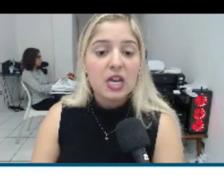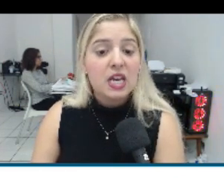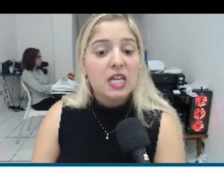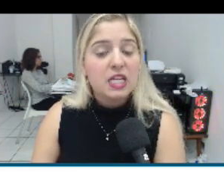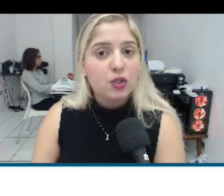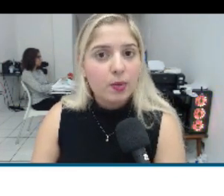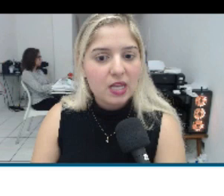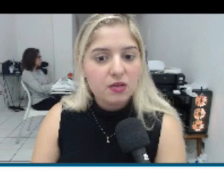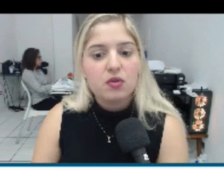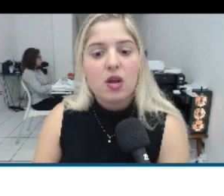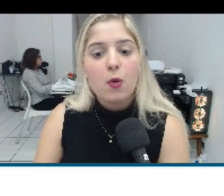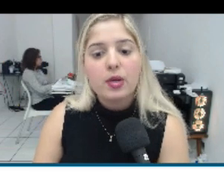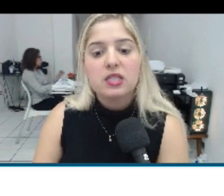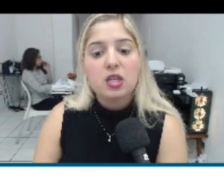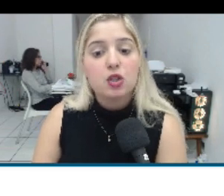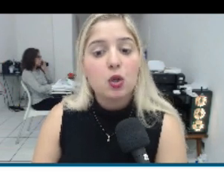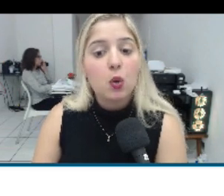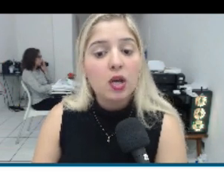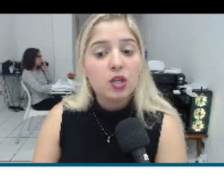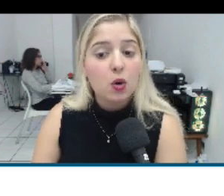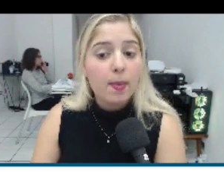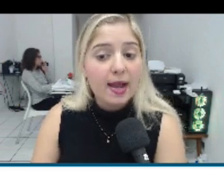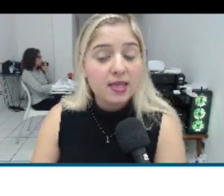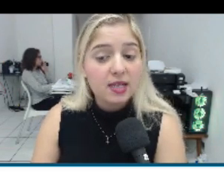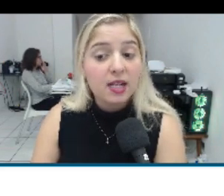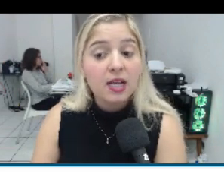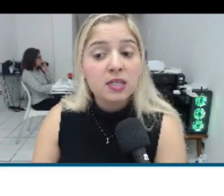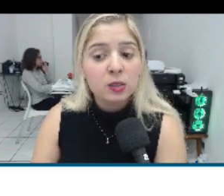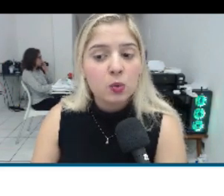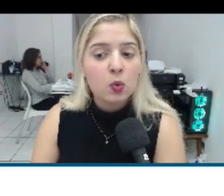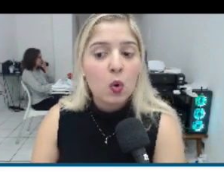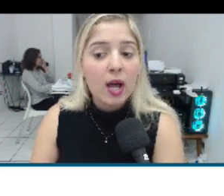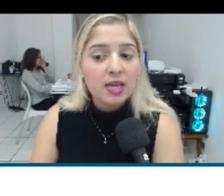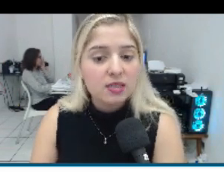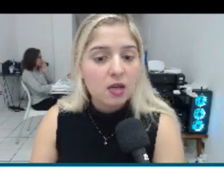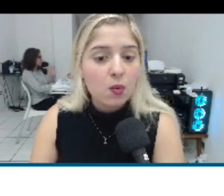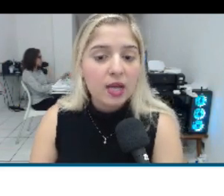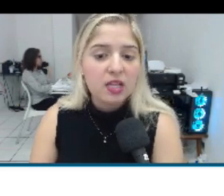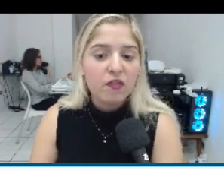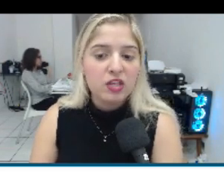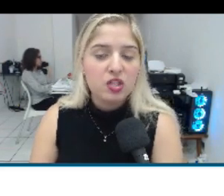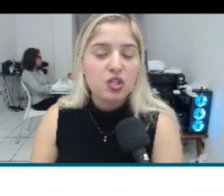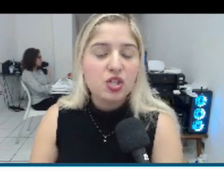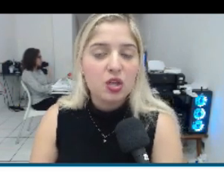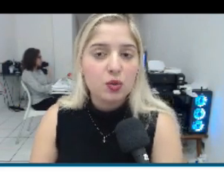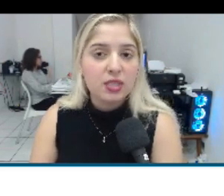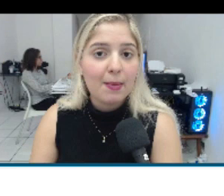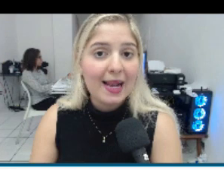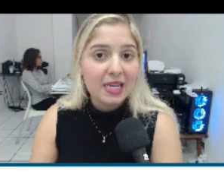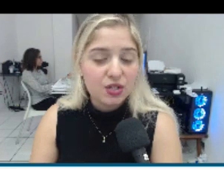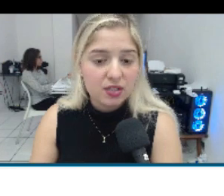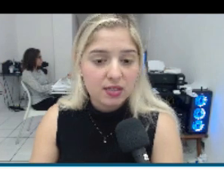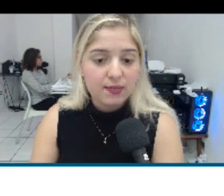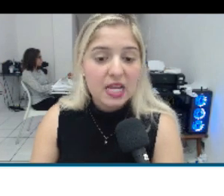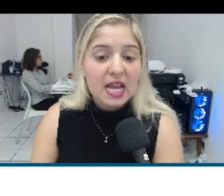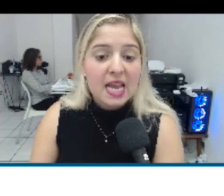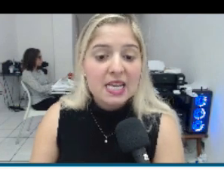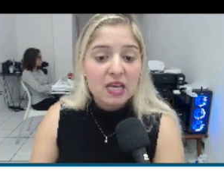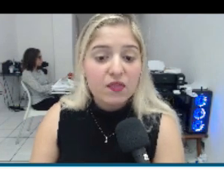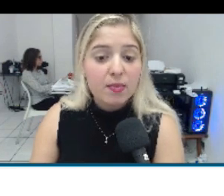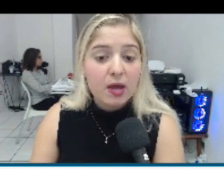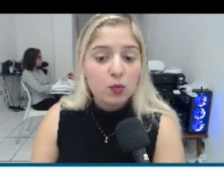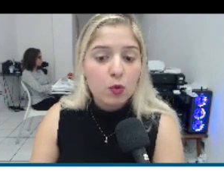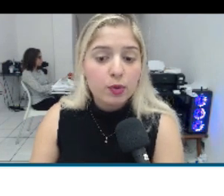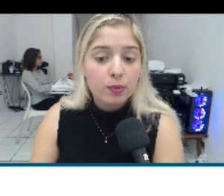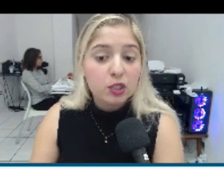serviços. E sobrenacional, o presidente Lula e Joe Biden lançam coalizão em defesa de direitos trabalhistas.